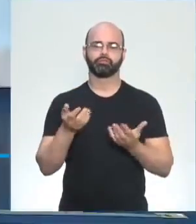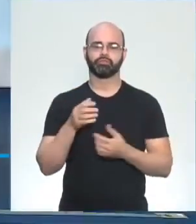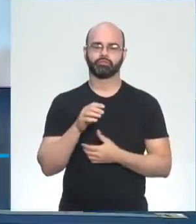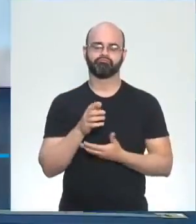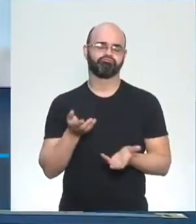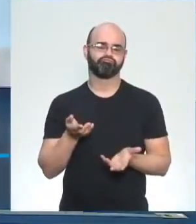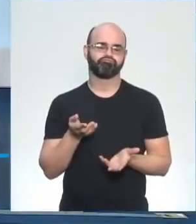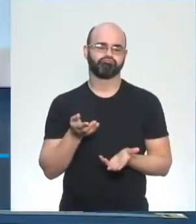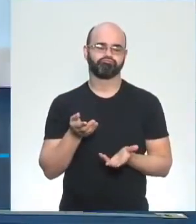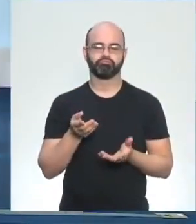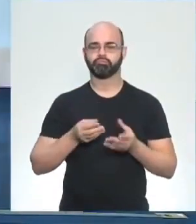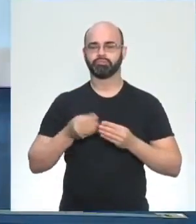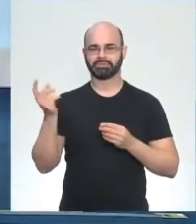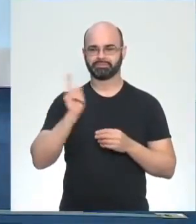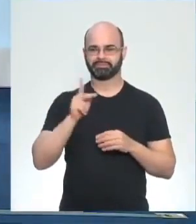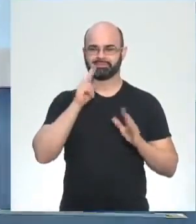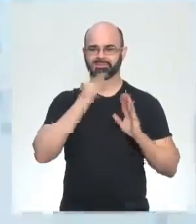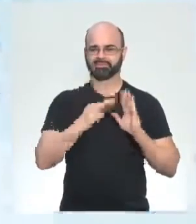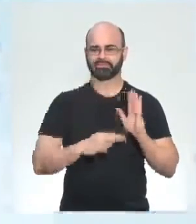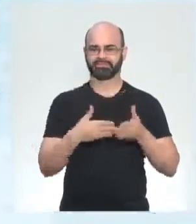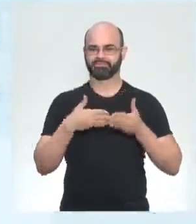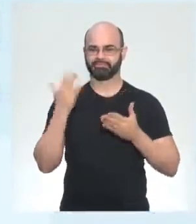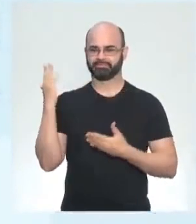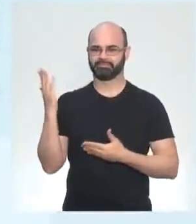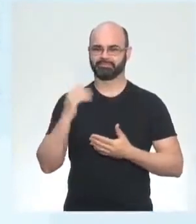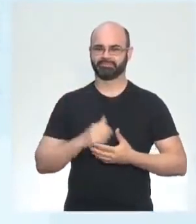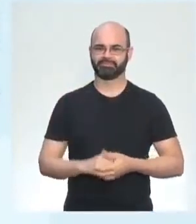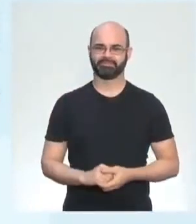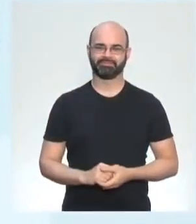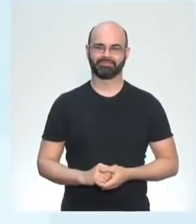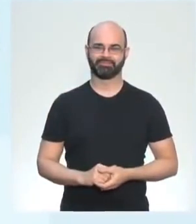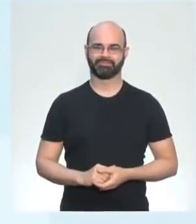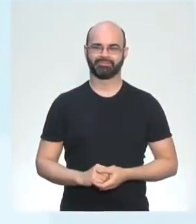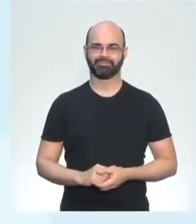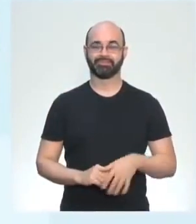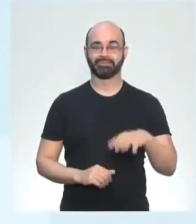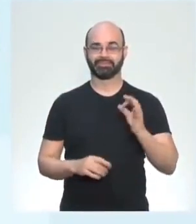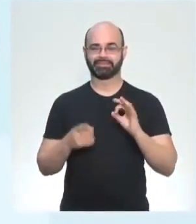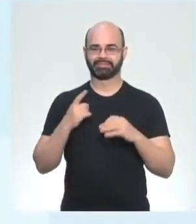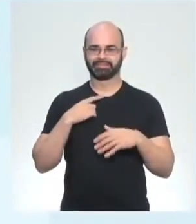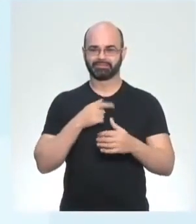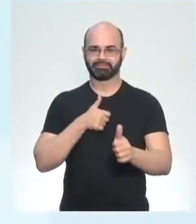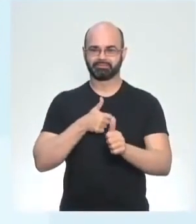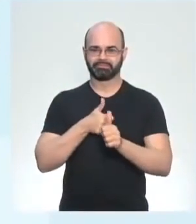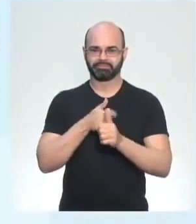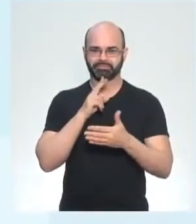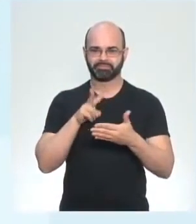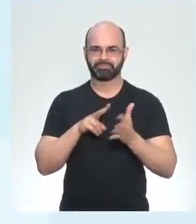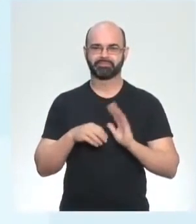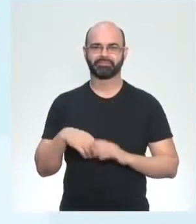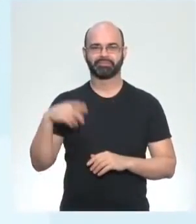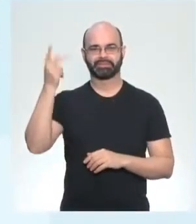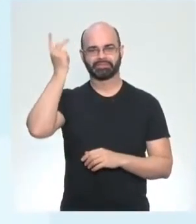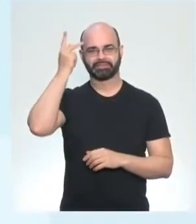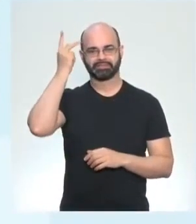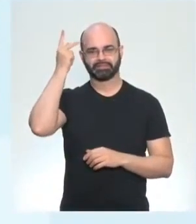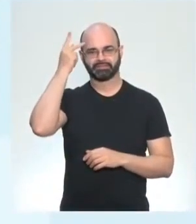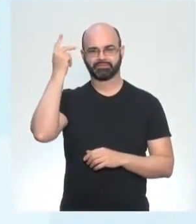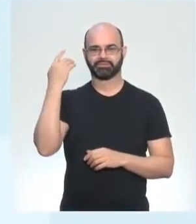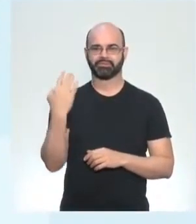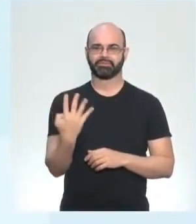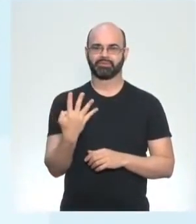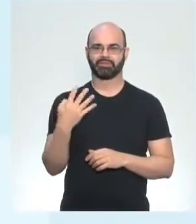vai ler a carta para nós. Vamos lá. Então, vou chegar até mais perto aqui. São Paulo, 4 de maio de